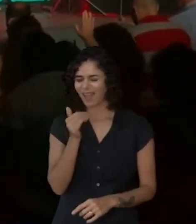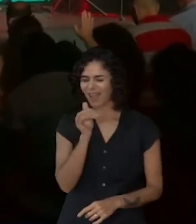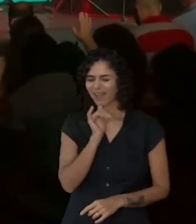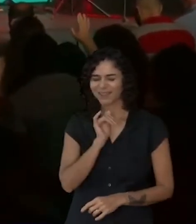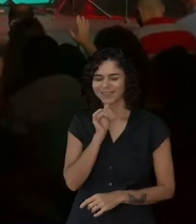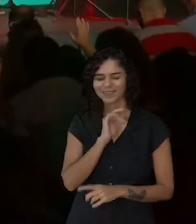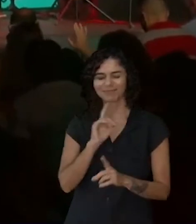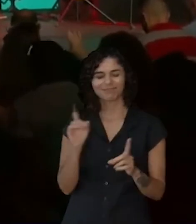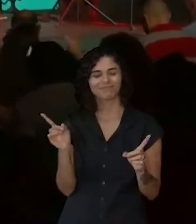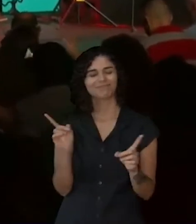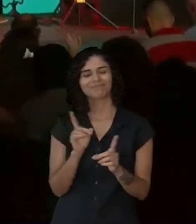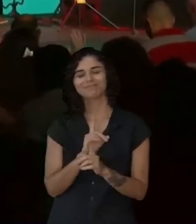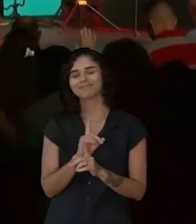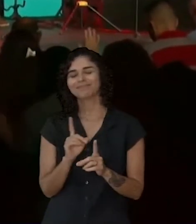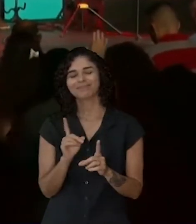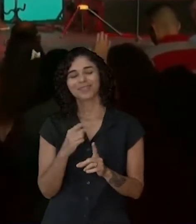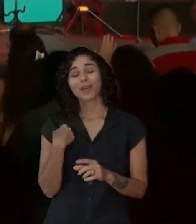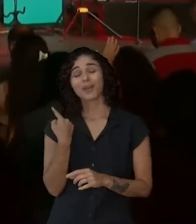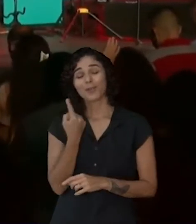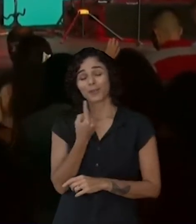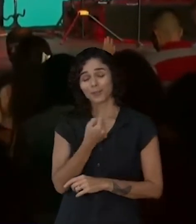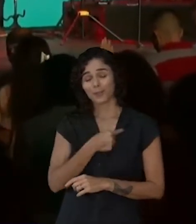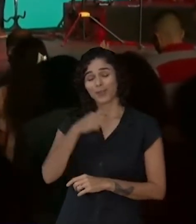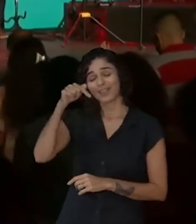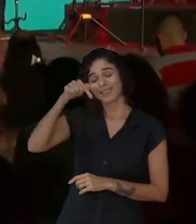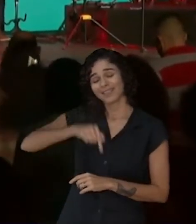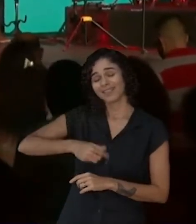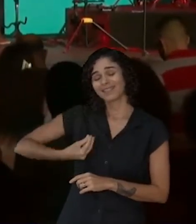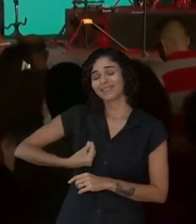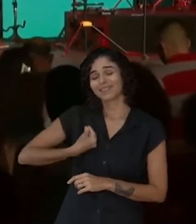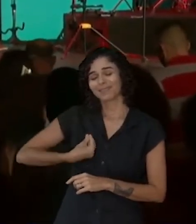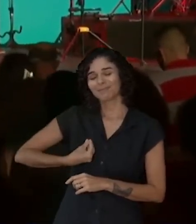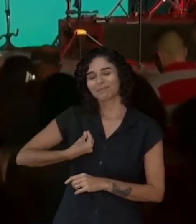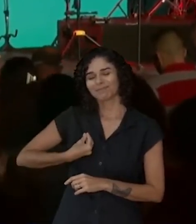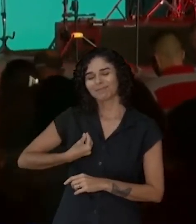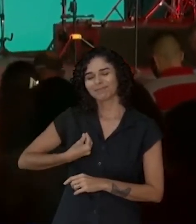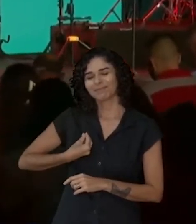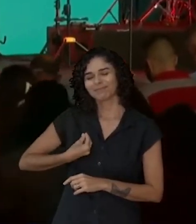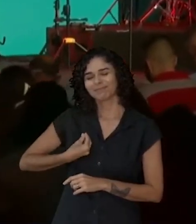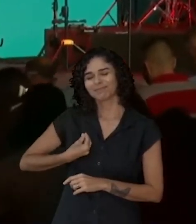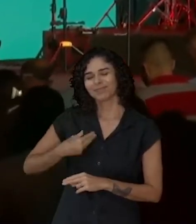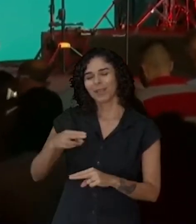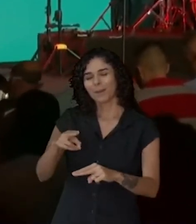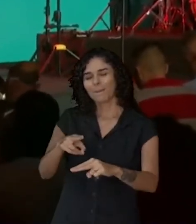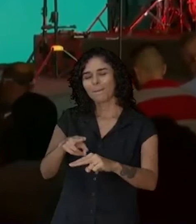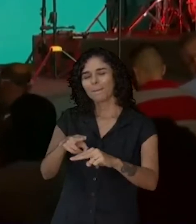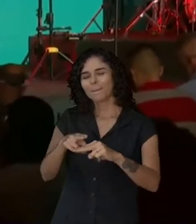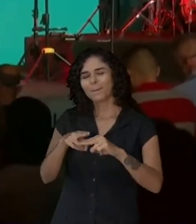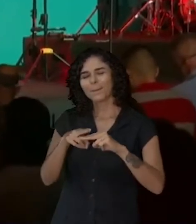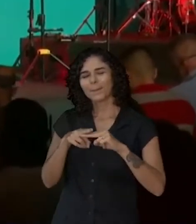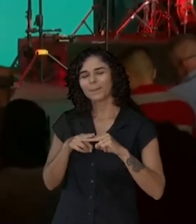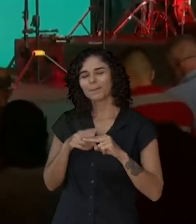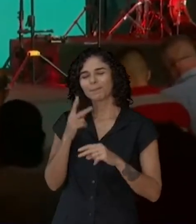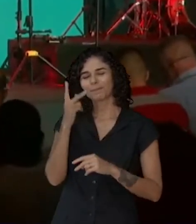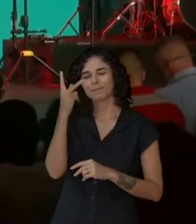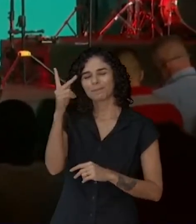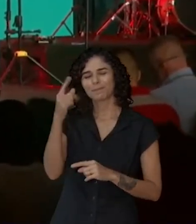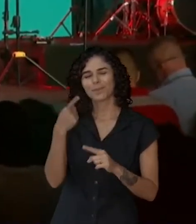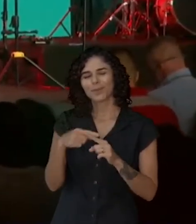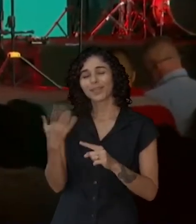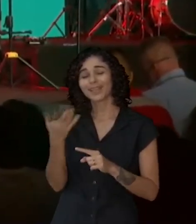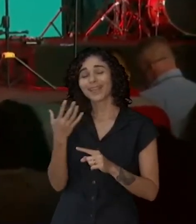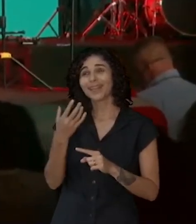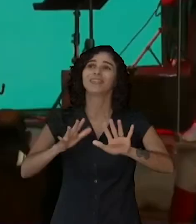Nós estamos aqui por sua causa. Nós estamos aqui porque nós queremos viver um avivamento sobre